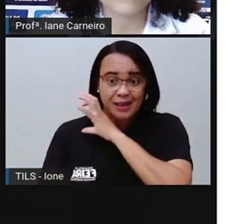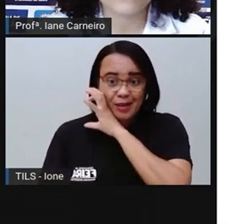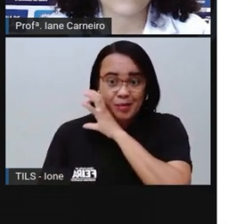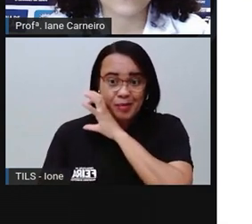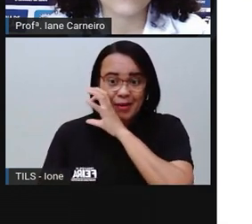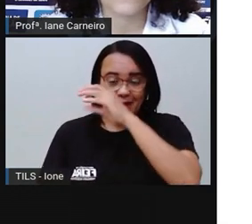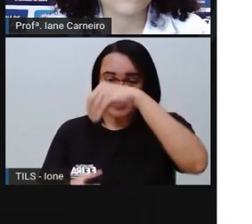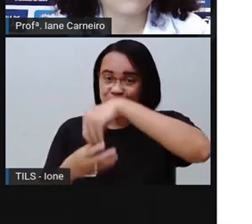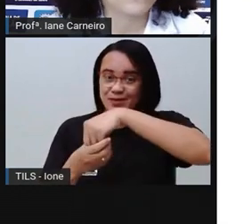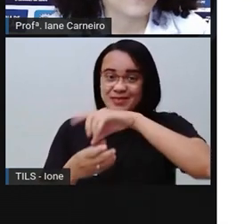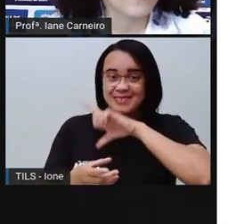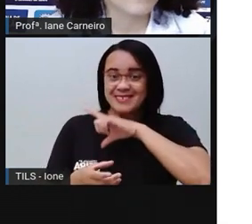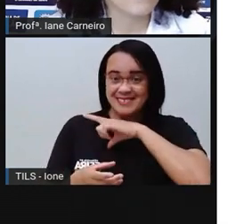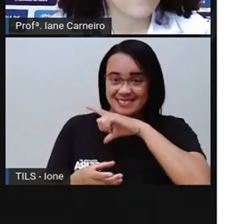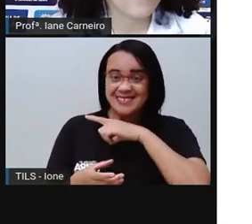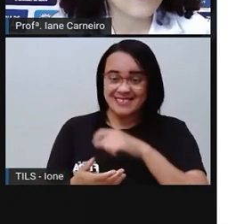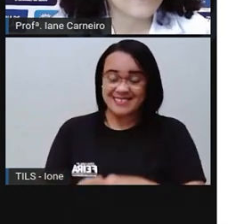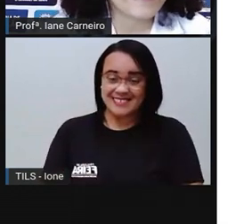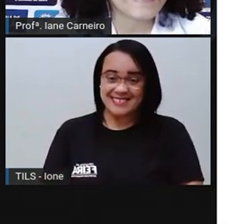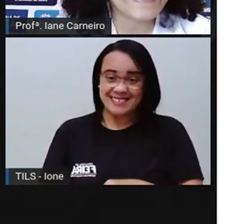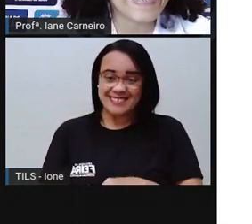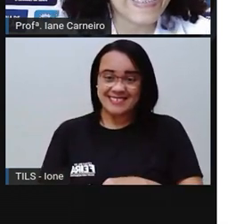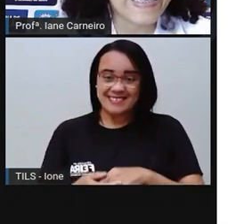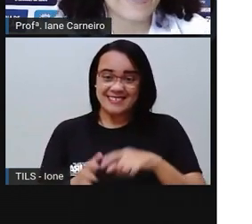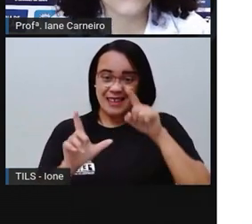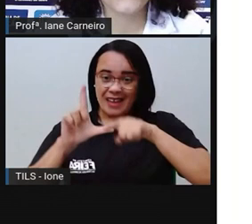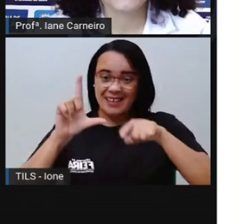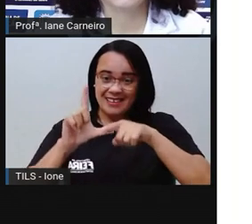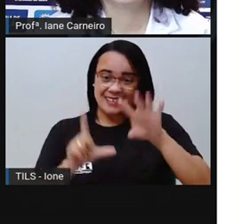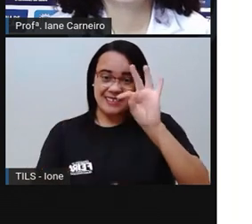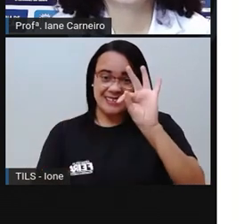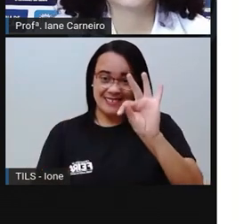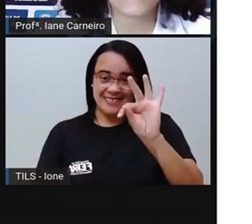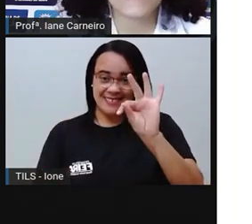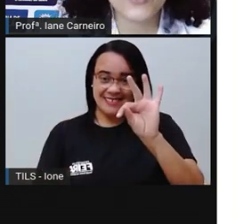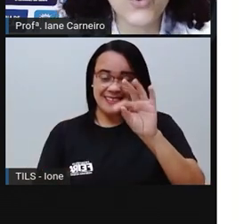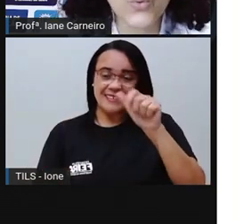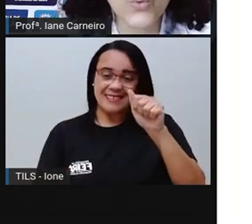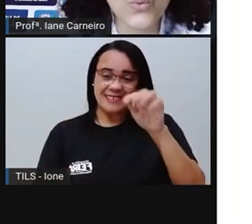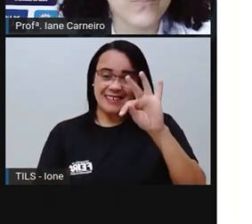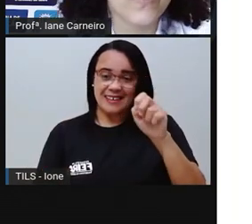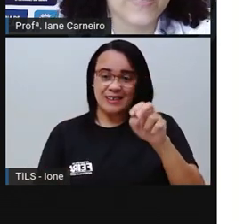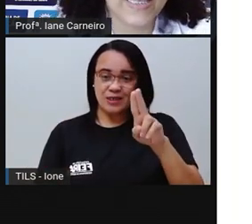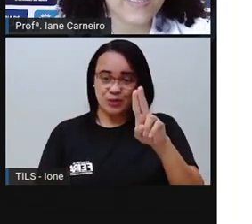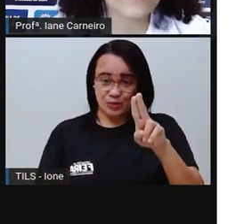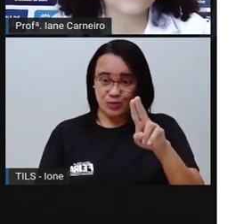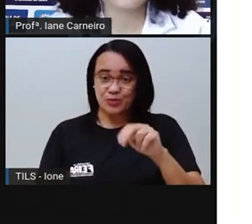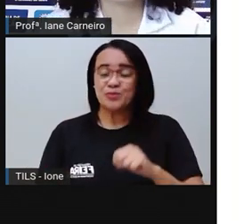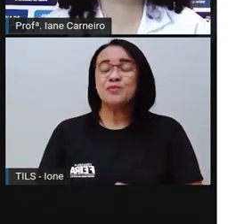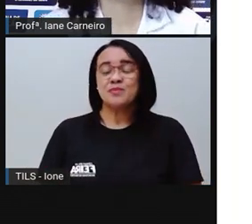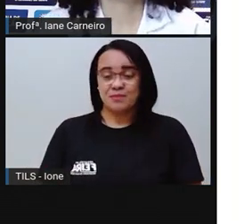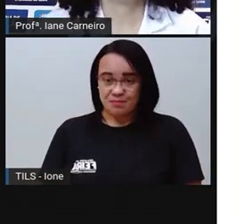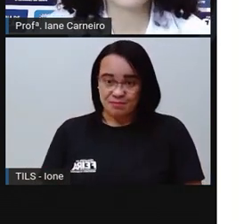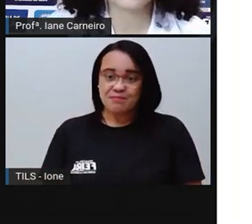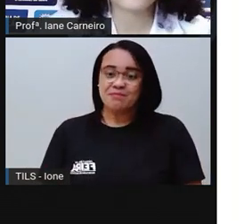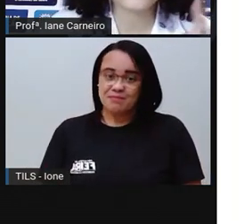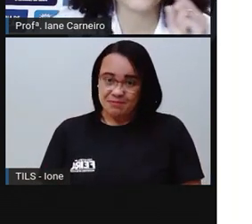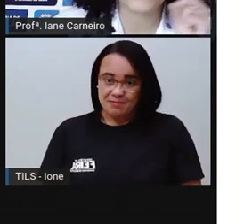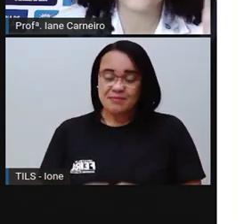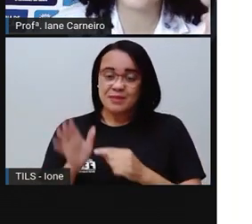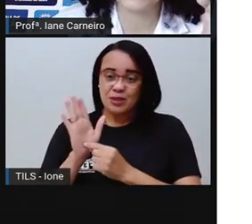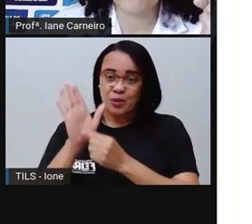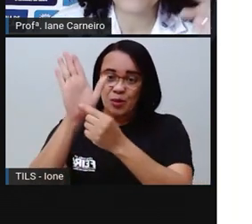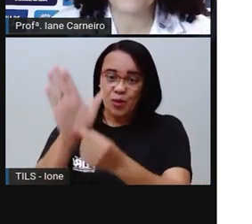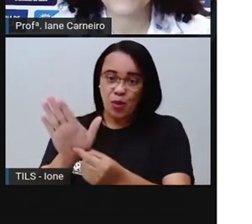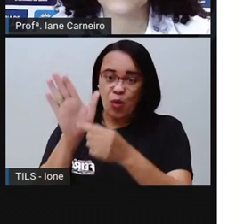para estar circulando? Que começa com a letra T. É o tatu, não é isso? Agora eu vou mostrar